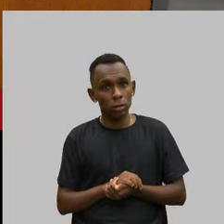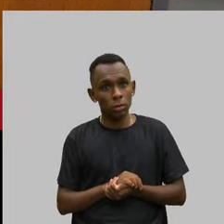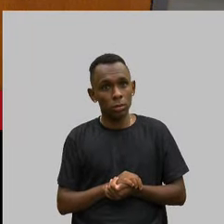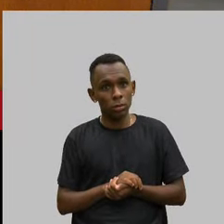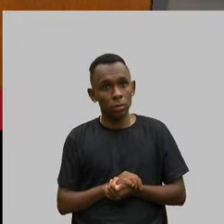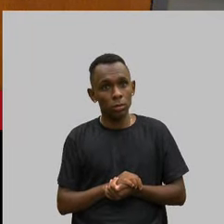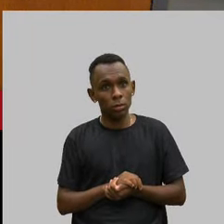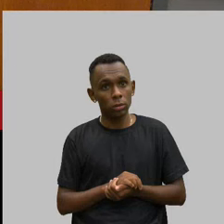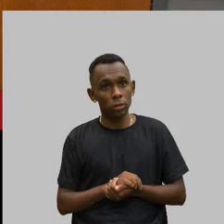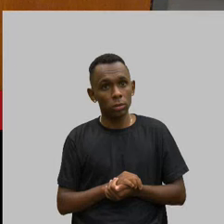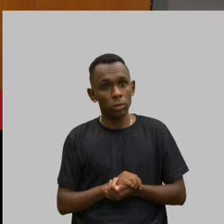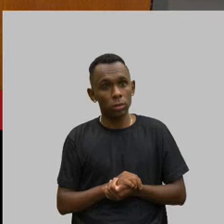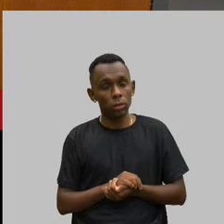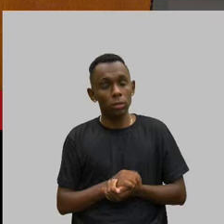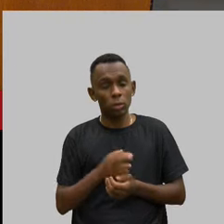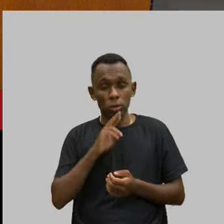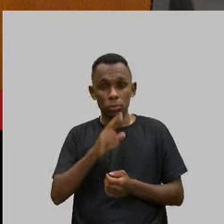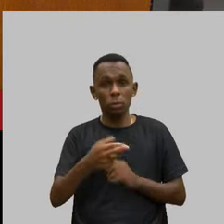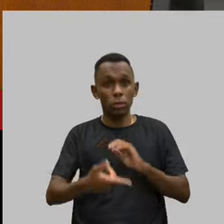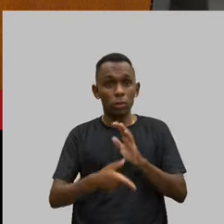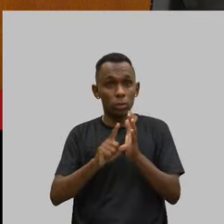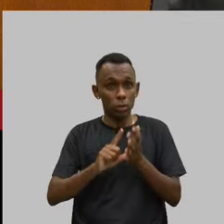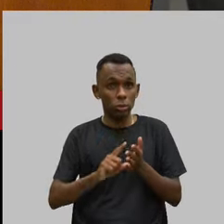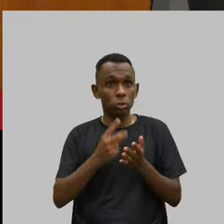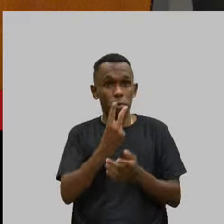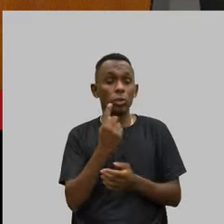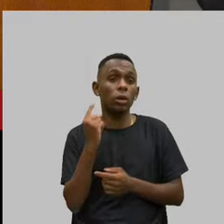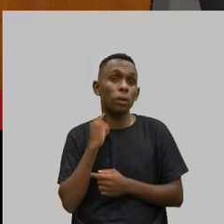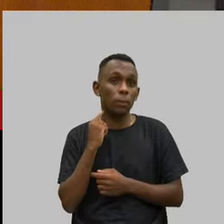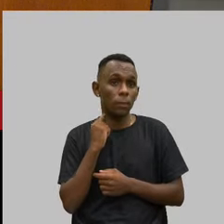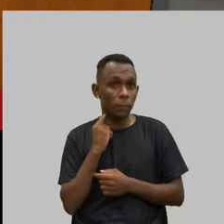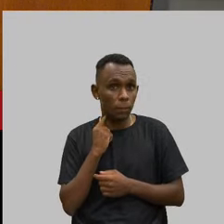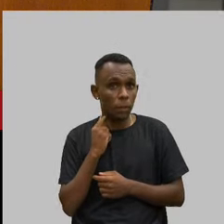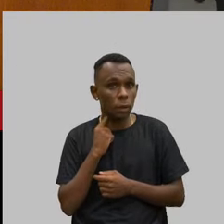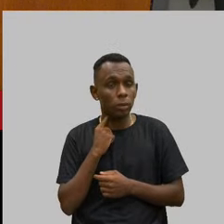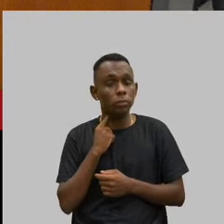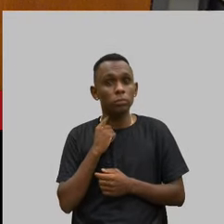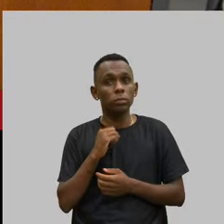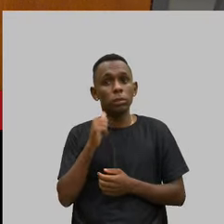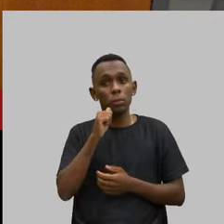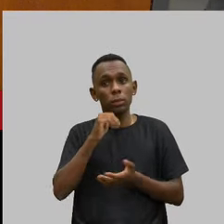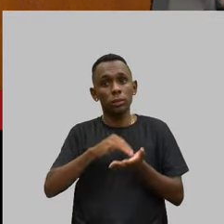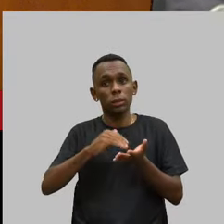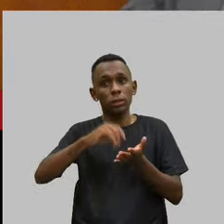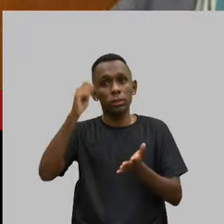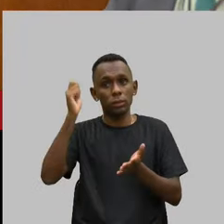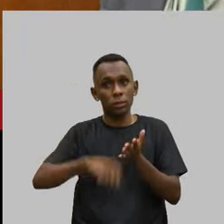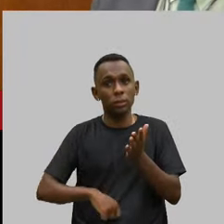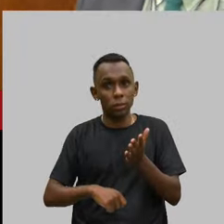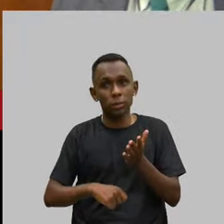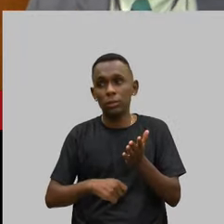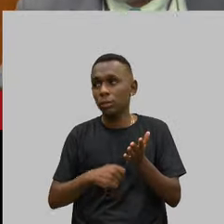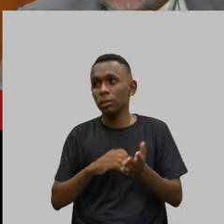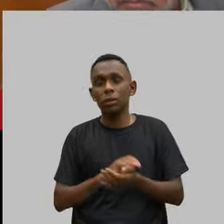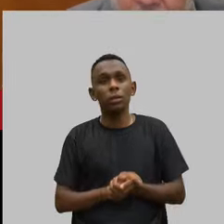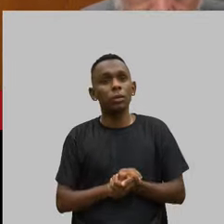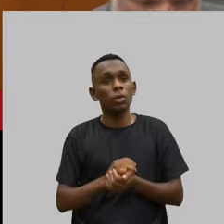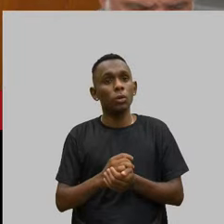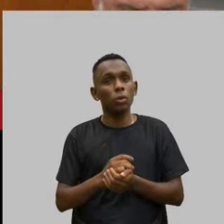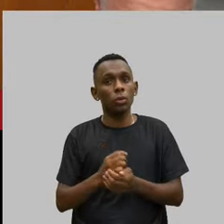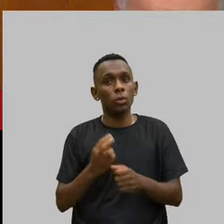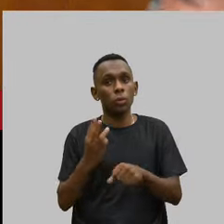respondeu até antes do do prazo né dia 2 de Maio assinado pela então secretária Luísa Barreto eu vou encaminhar ele pro pro WhatsApp do